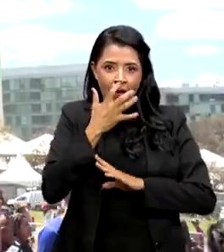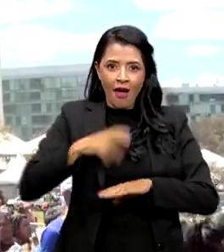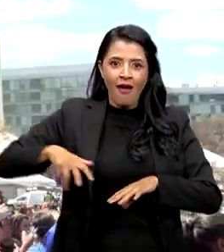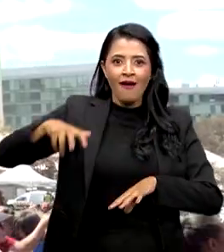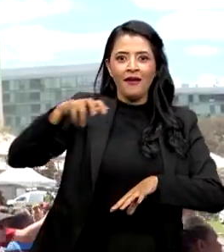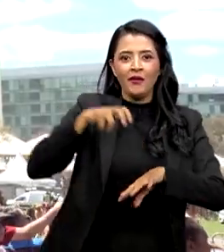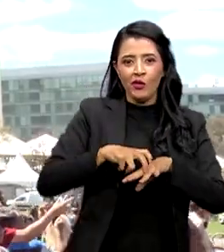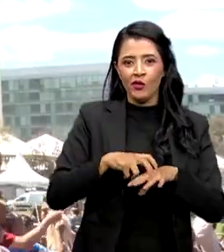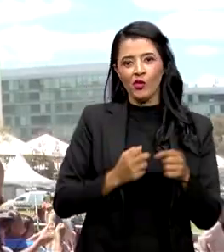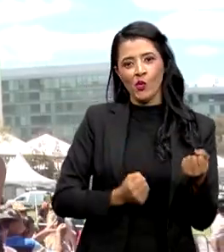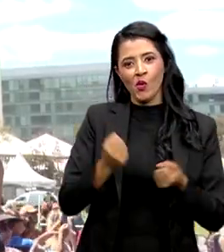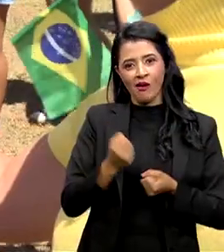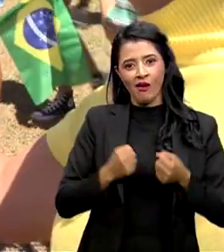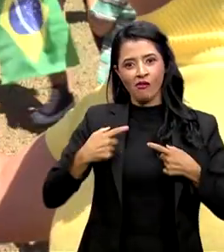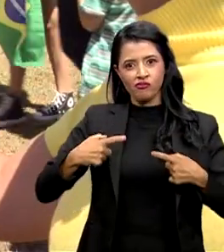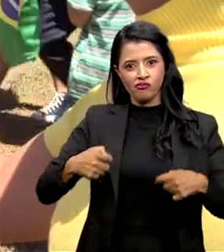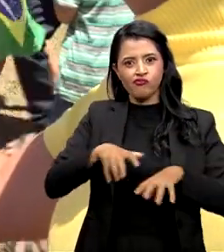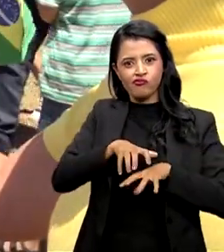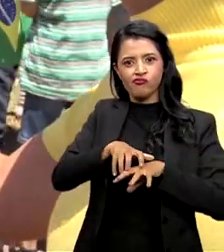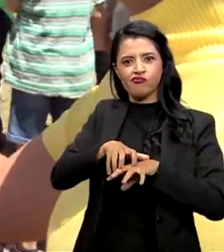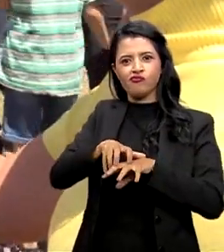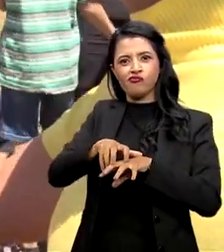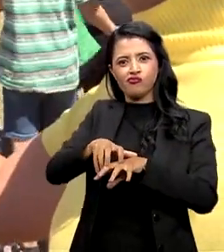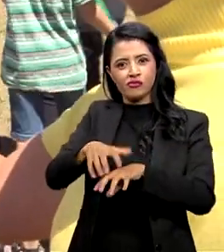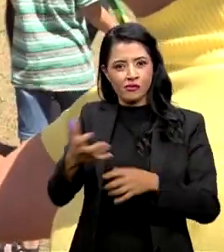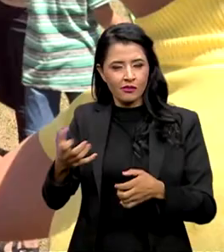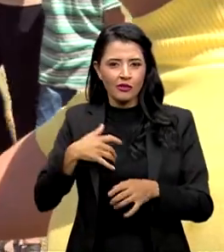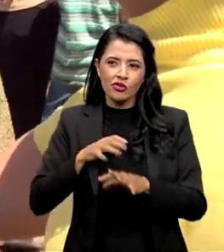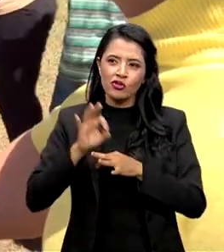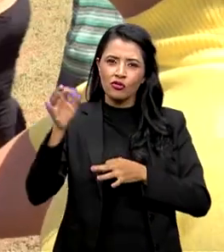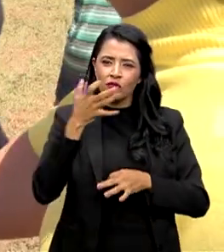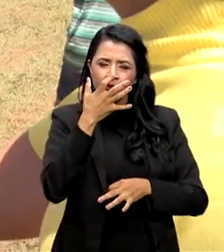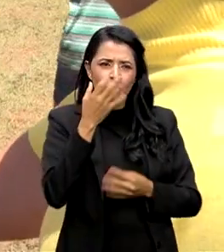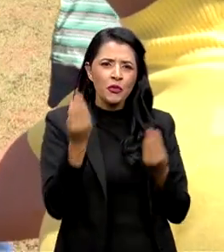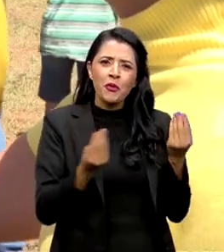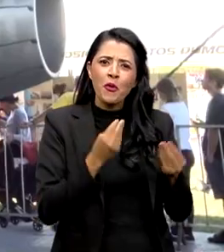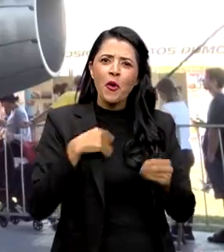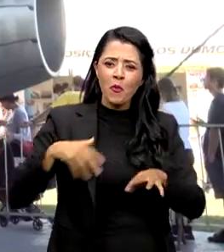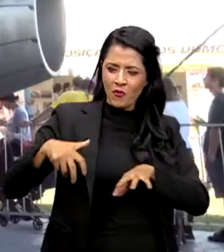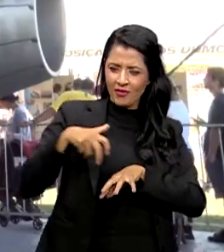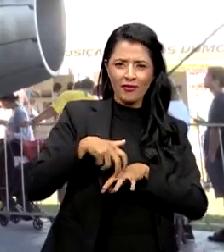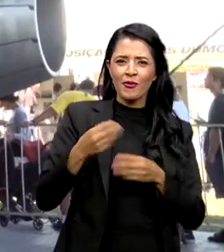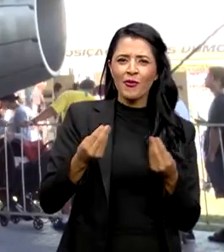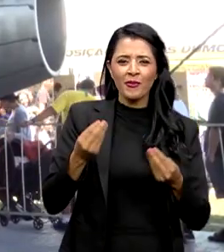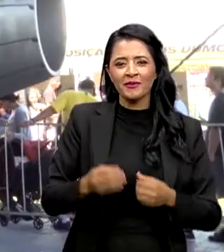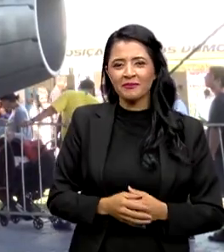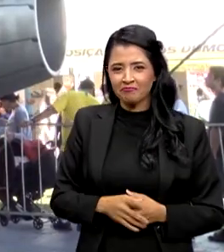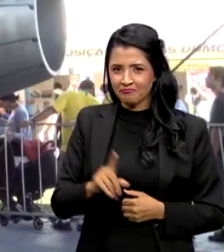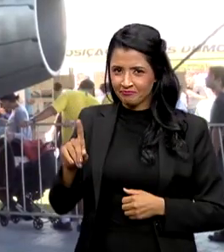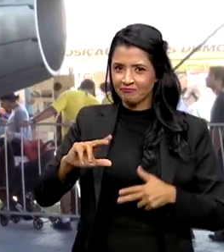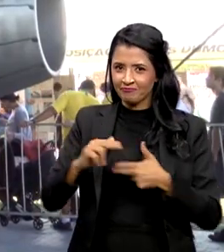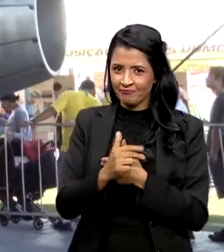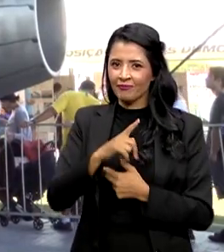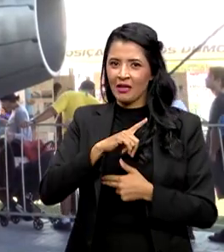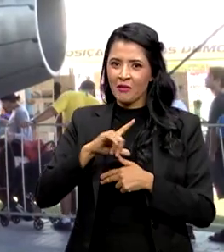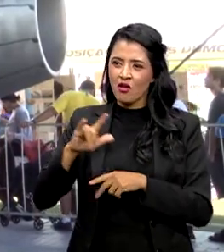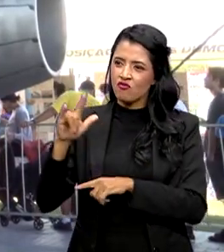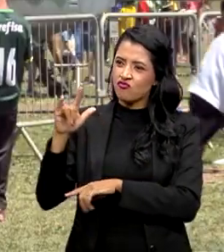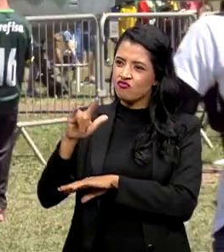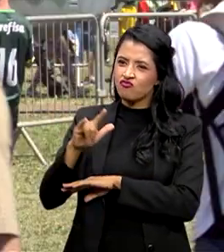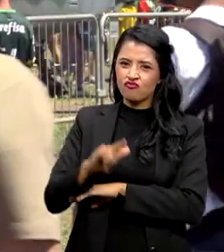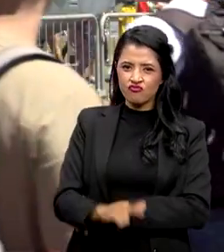num carro de combate. Sempre a gente vê de longe, né? E fala, nossa, como deve ser estar lá em cima. A Força Aérea veio com seus